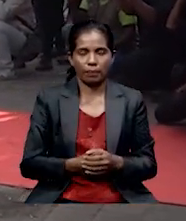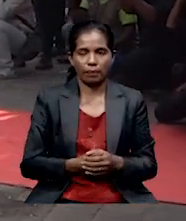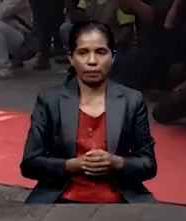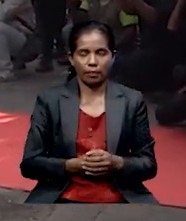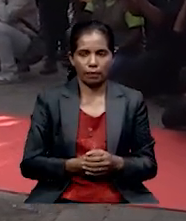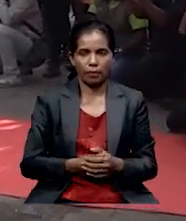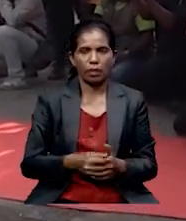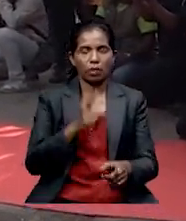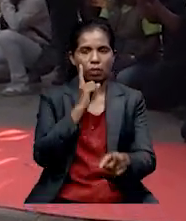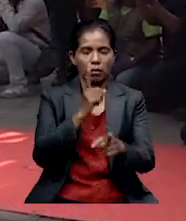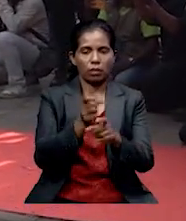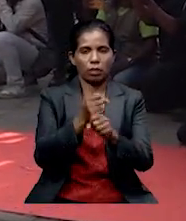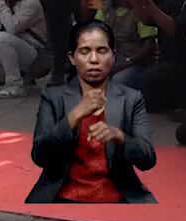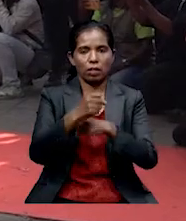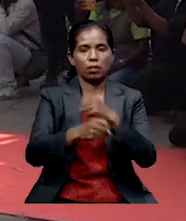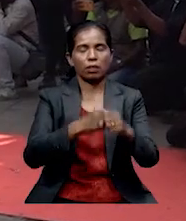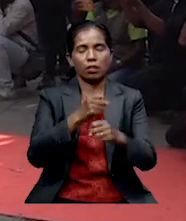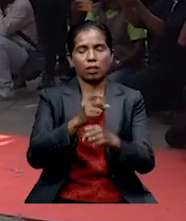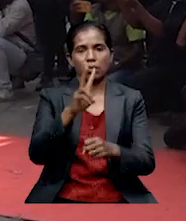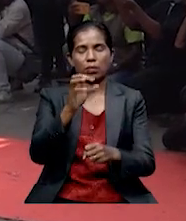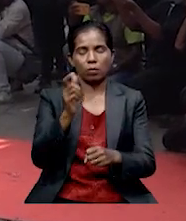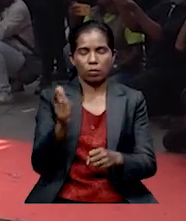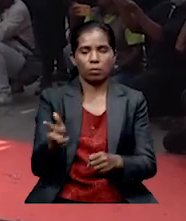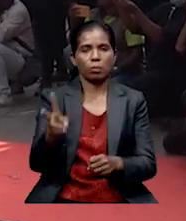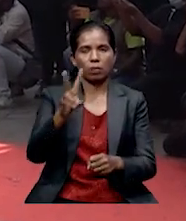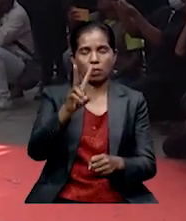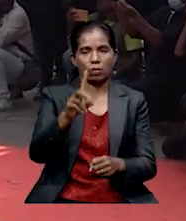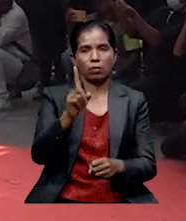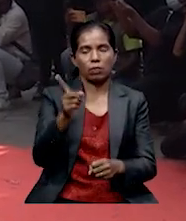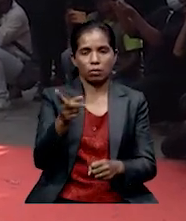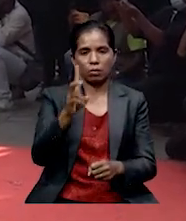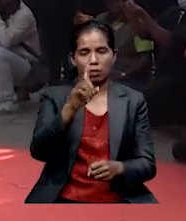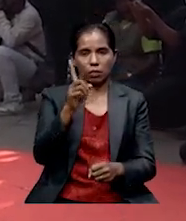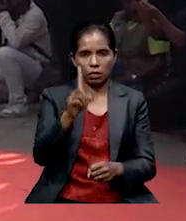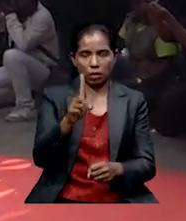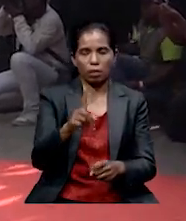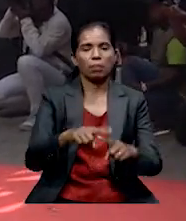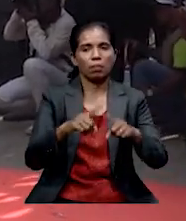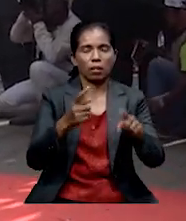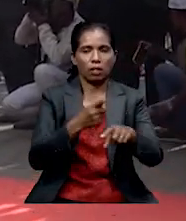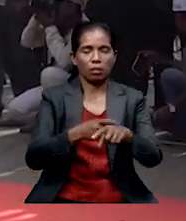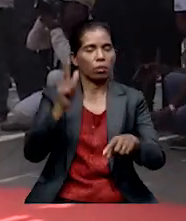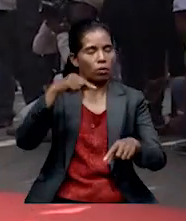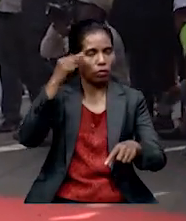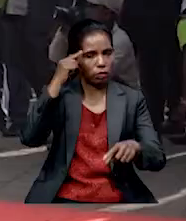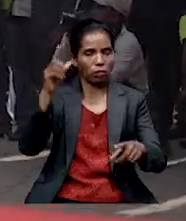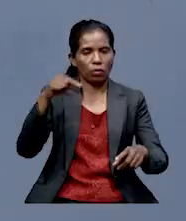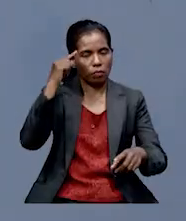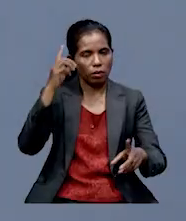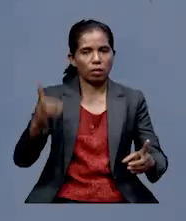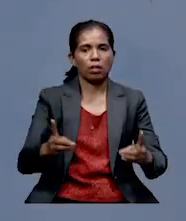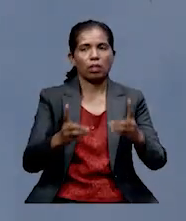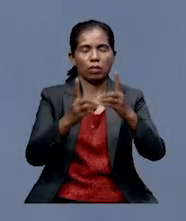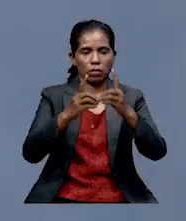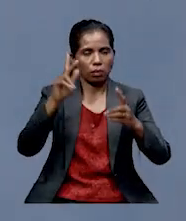tuir lolos realize e hatine ringrua rua nulu no ringrua rua nulu resing ida, mai be e momento neba, governo ha soro sido son impasse